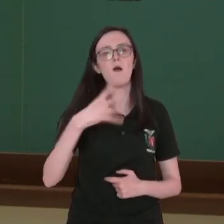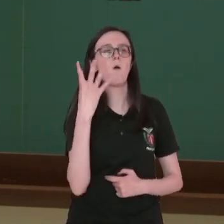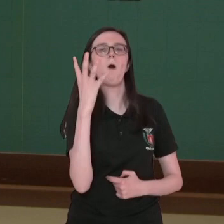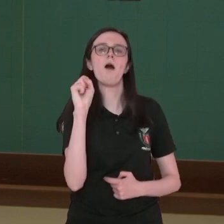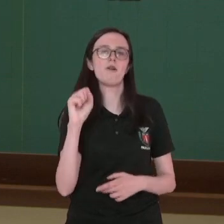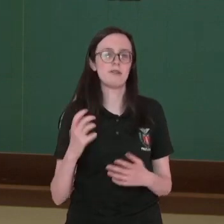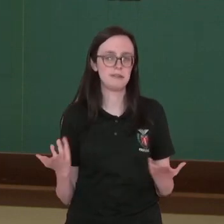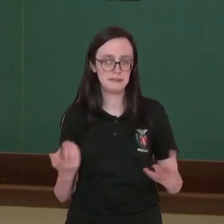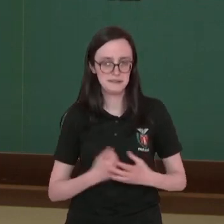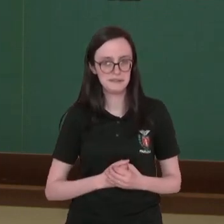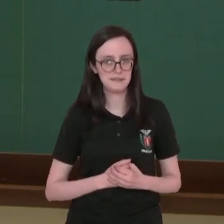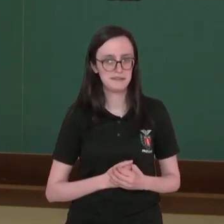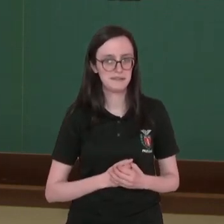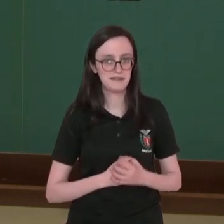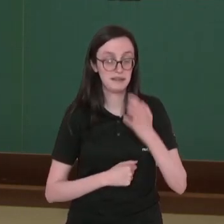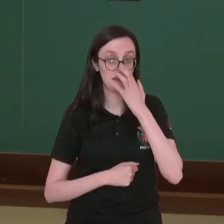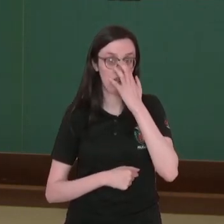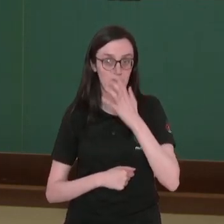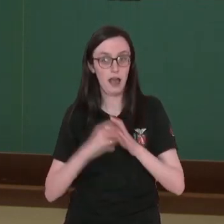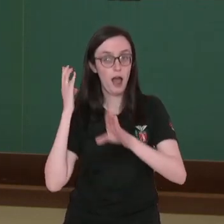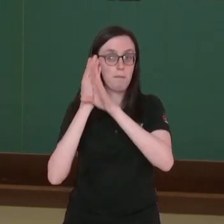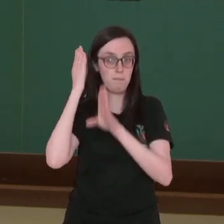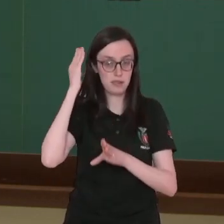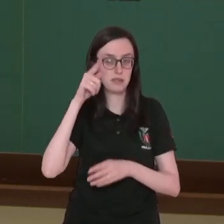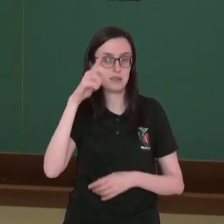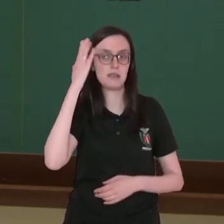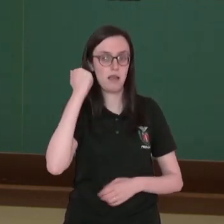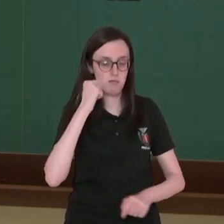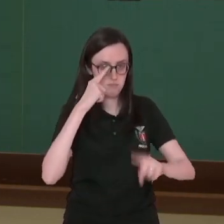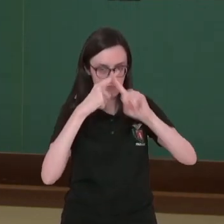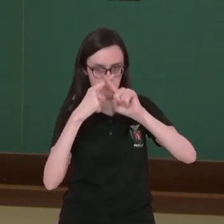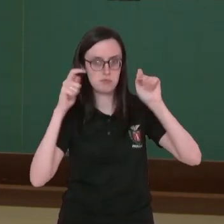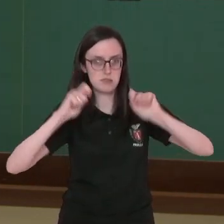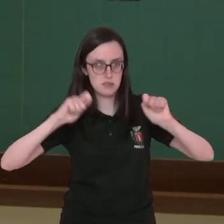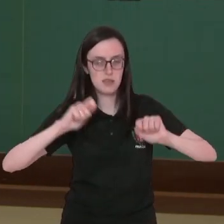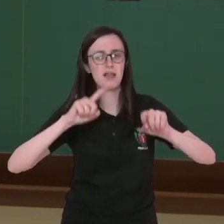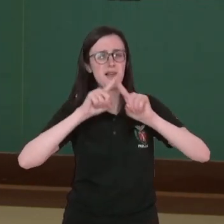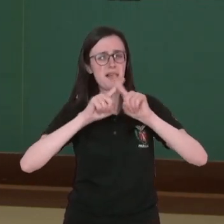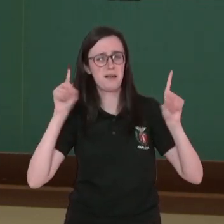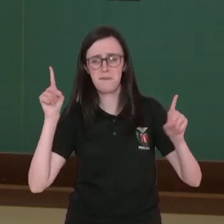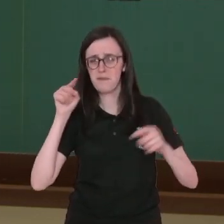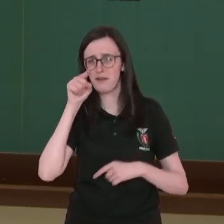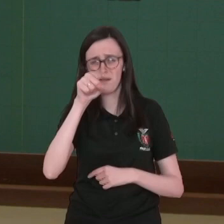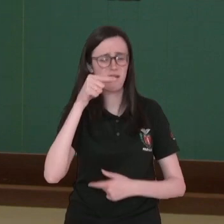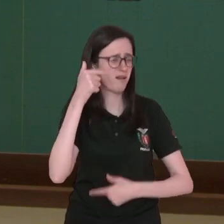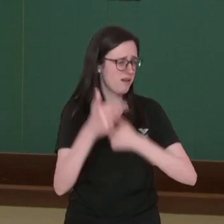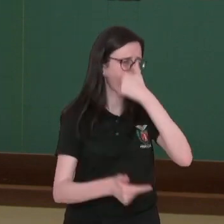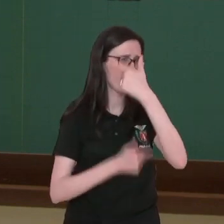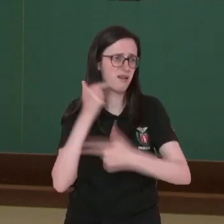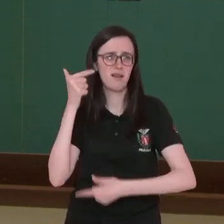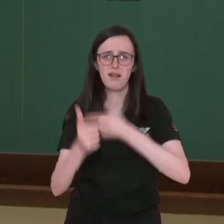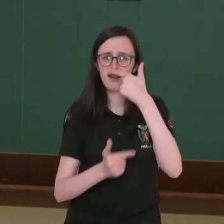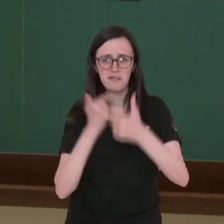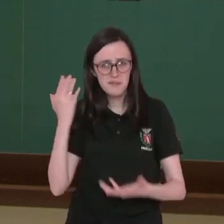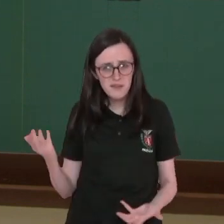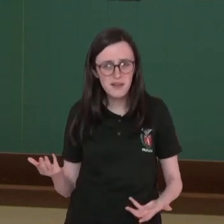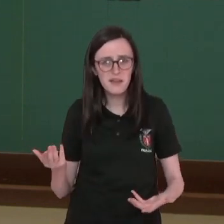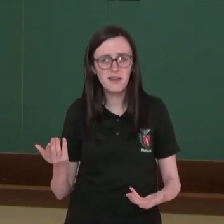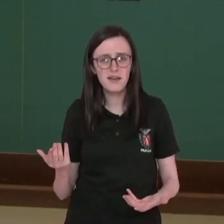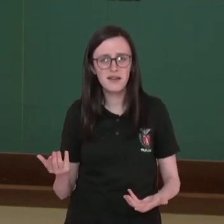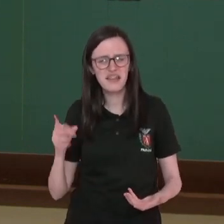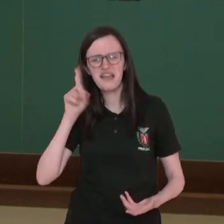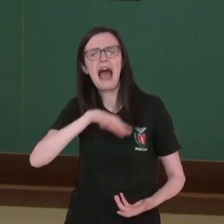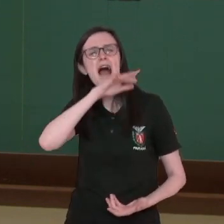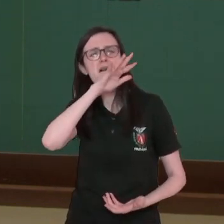2,48. Pessoal, embora você saiba fazer a multiplicação, mas galera, é trabalhoso, é ruim